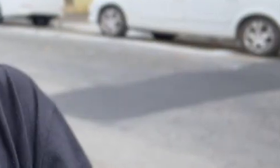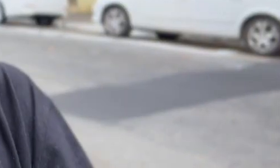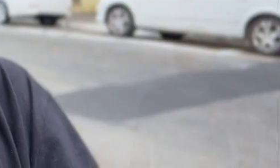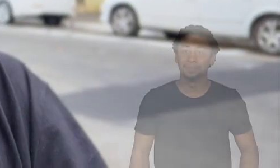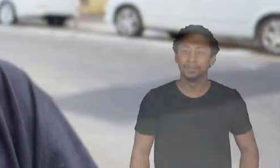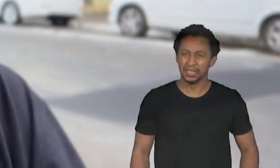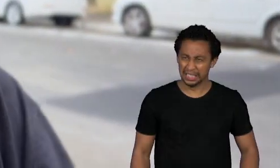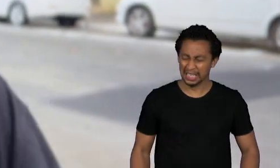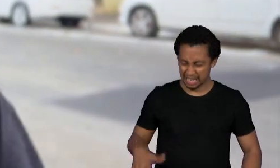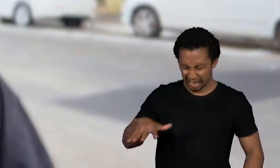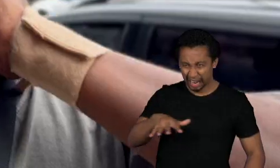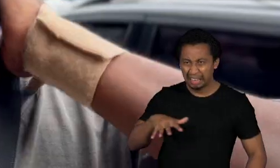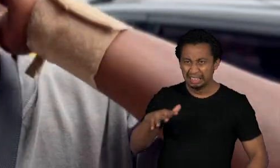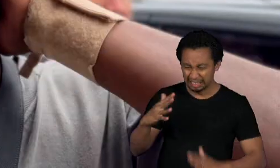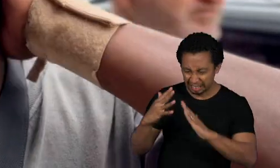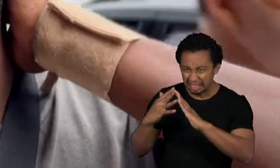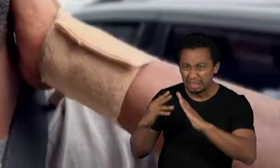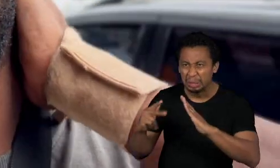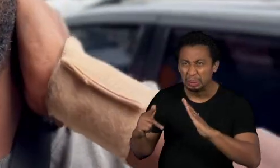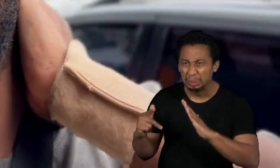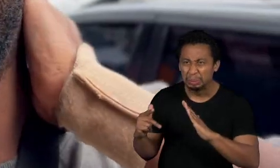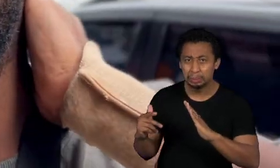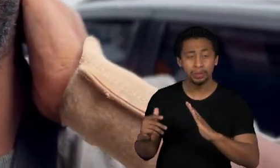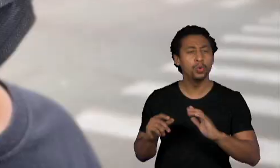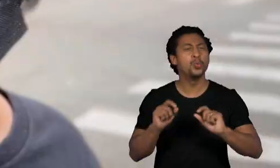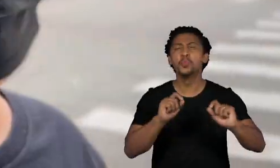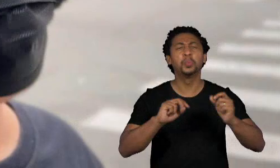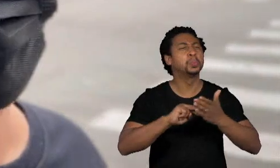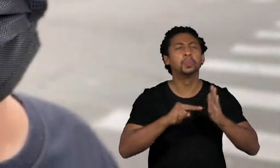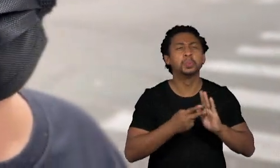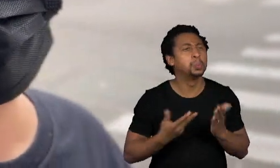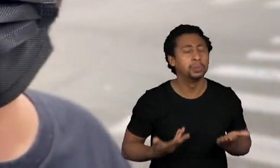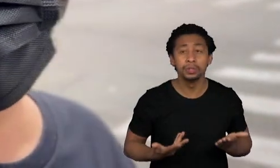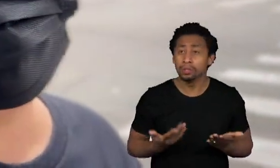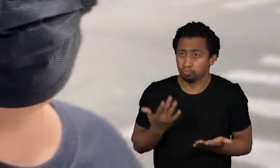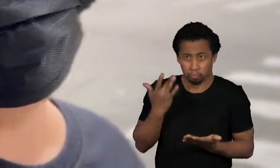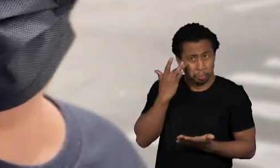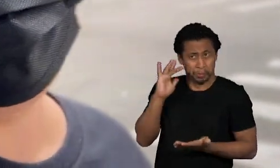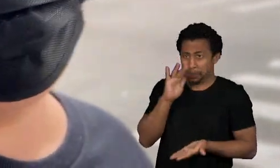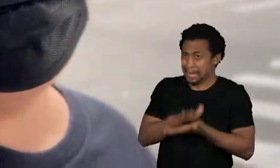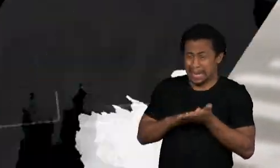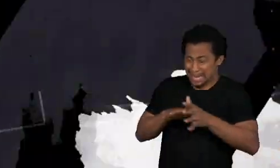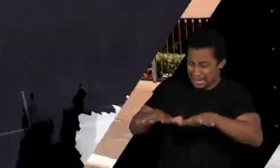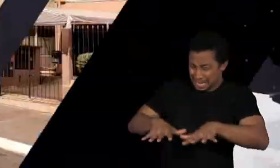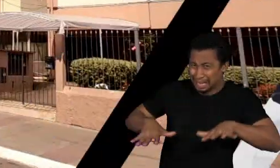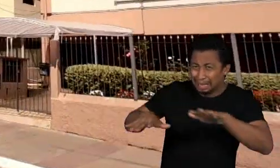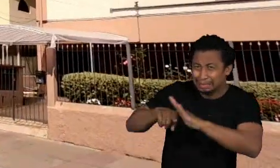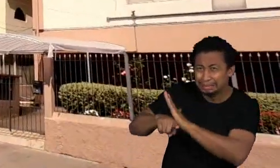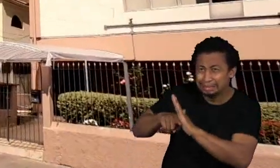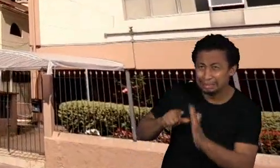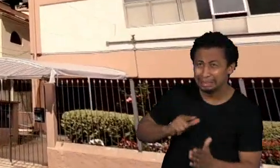Sítio arqueológico aqui no Bexiga? O que é um sítio arqueológico? Não estava nem sabendo desse sítio arqueológico.